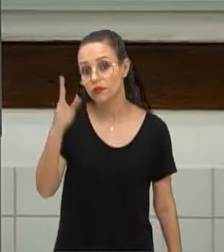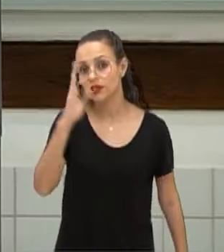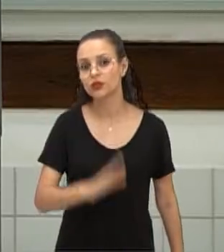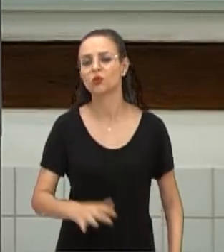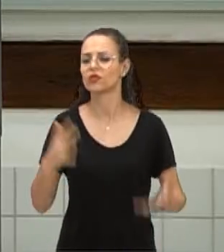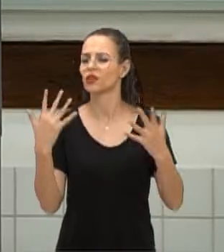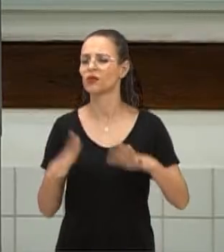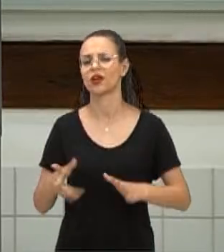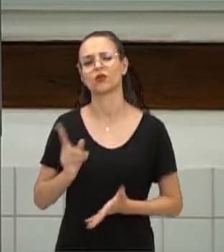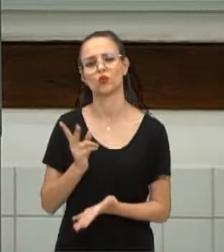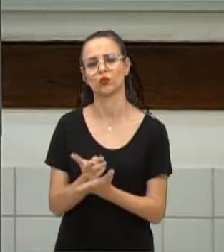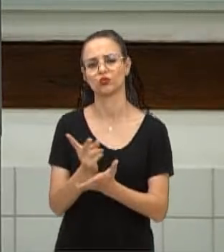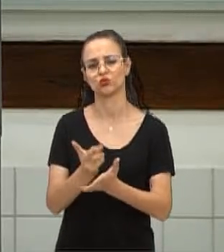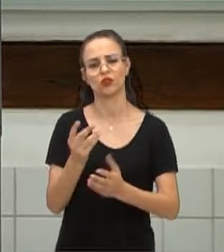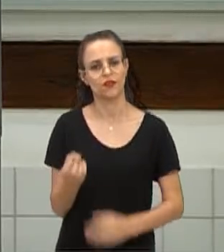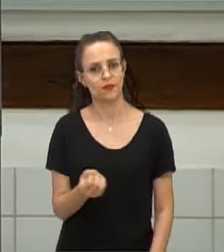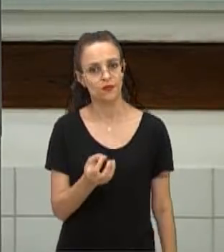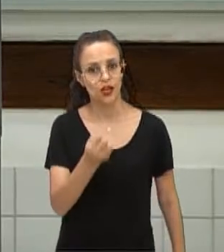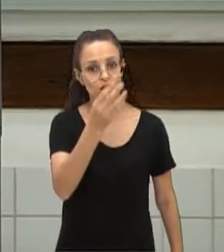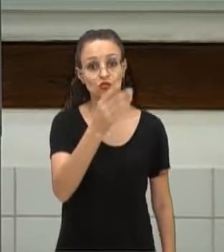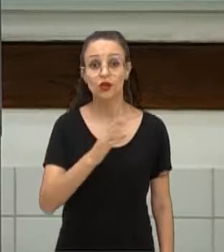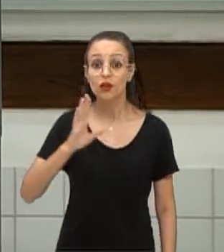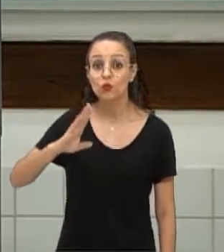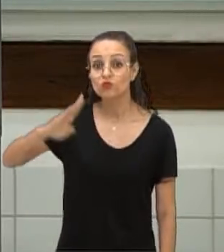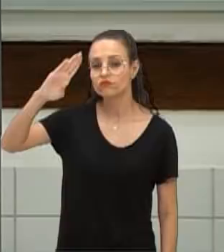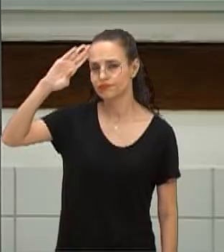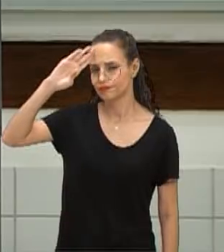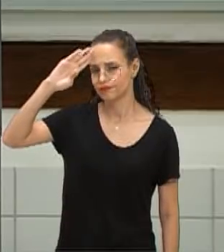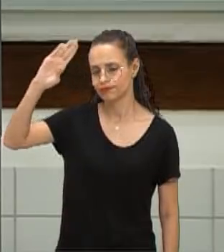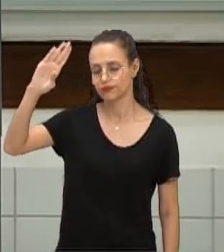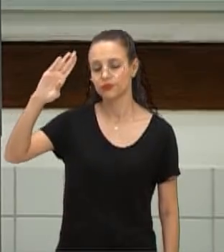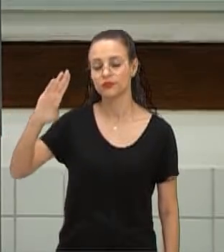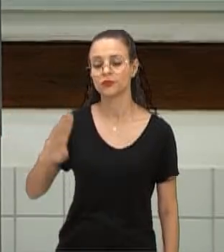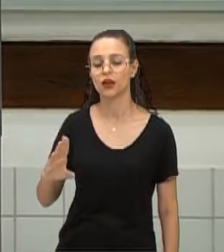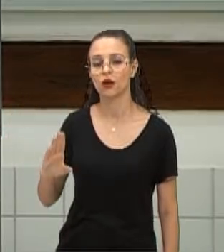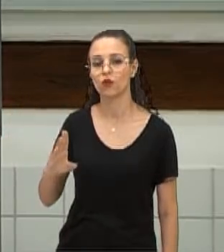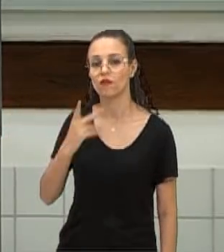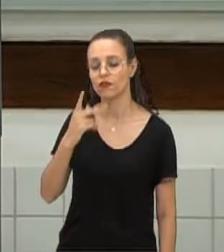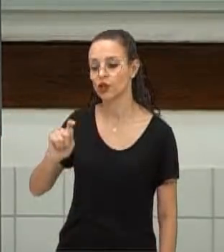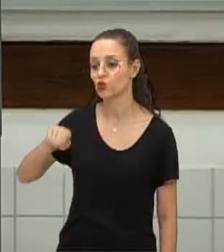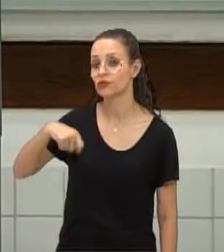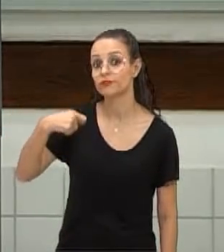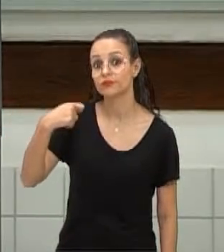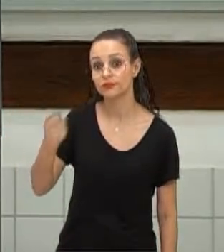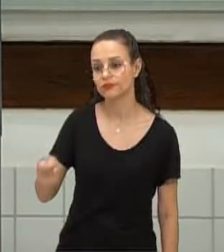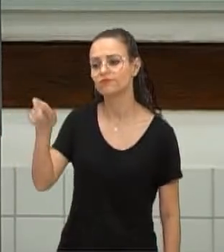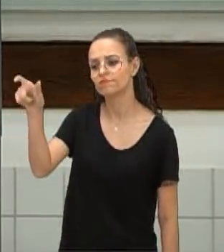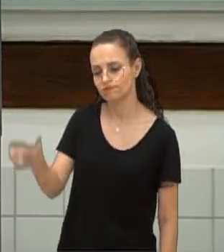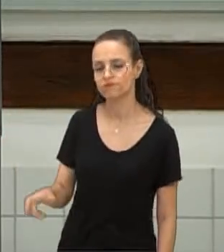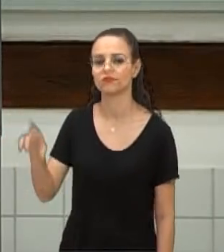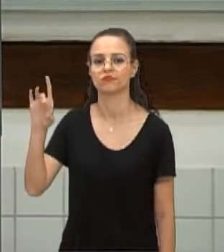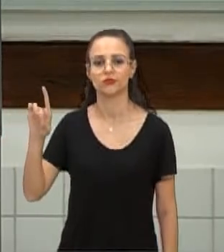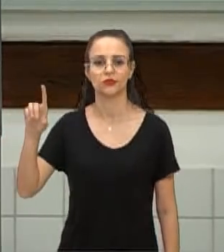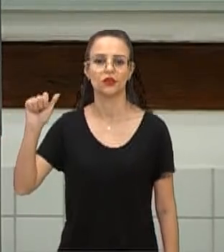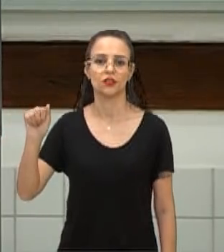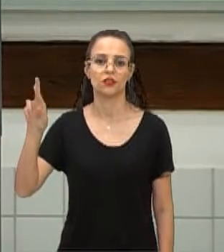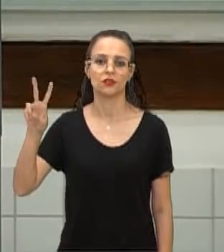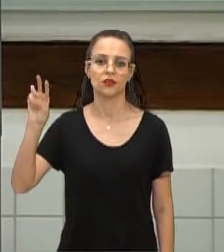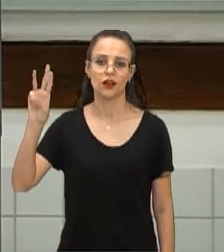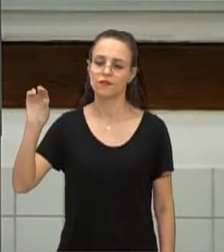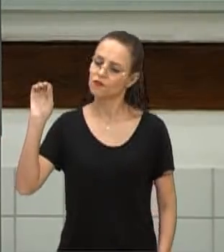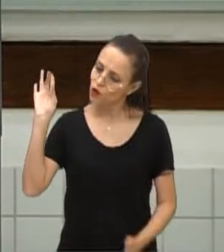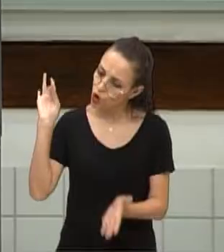quis mais seguir viagem. E aí o capitão nomeou o Charles Darwin como o